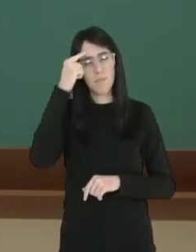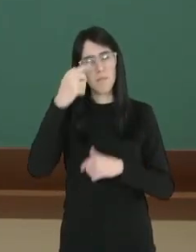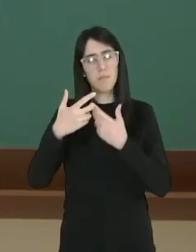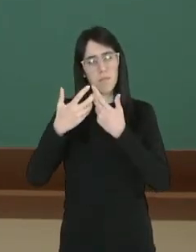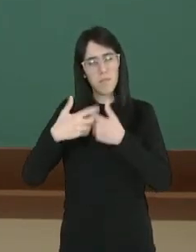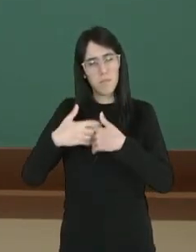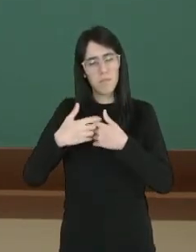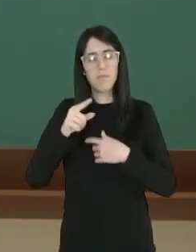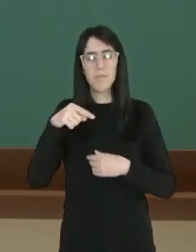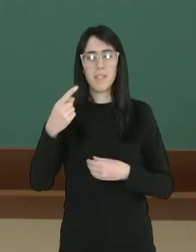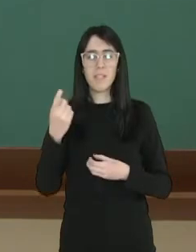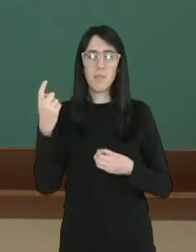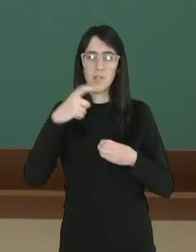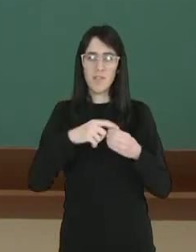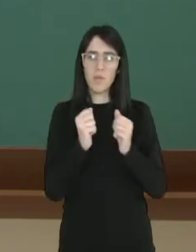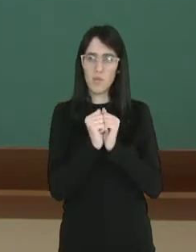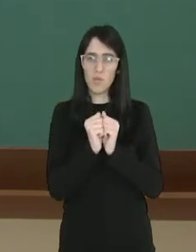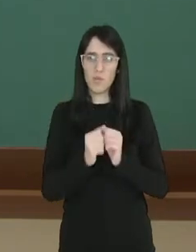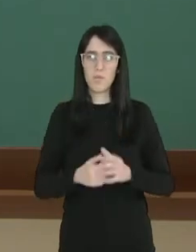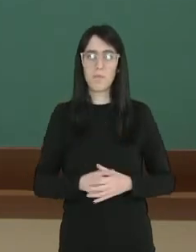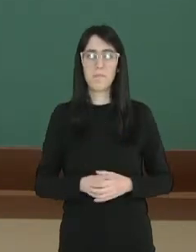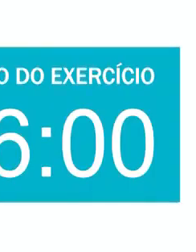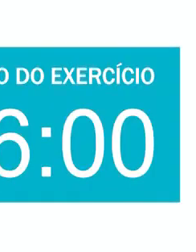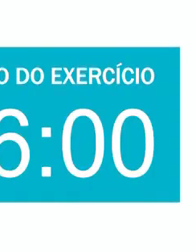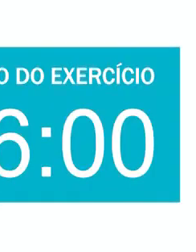pouquinho e já já a gente volta.